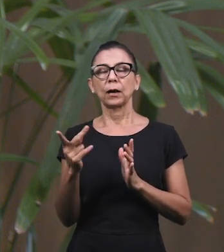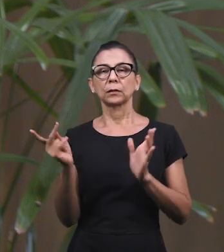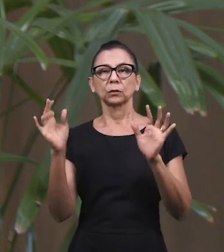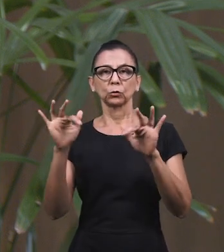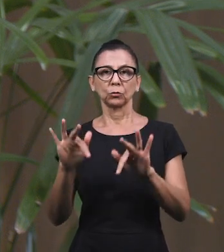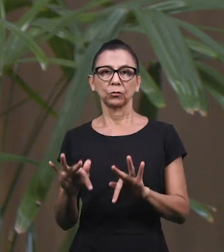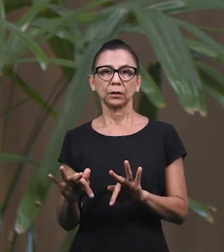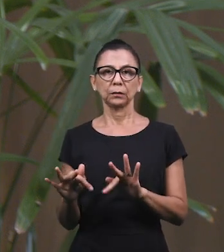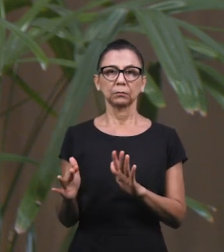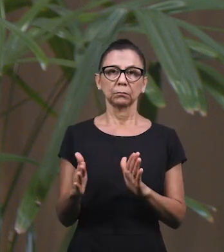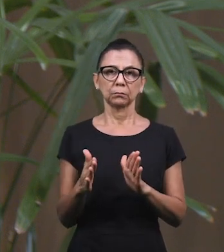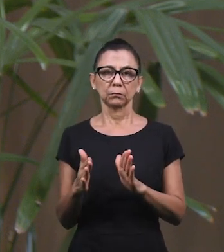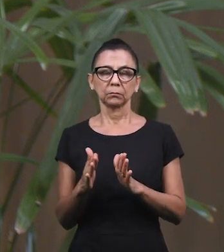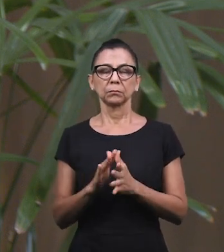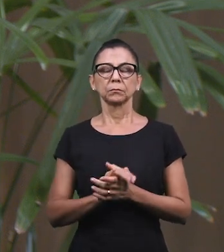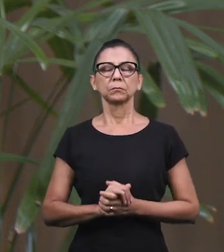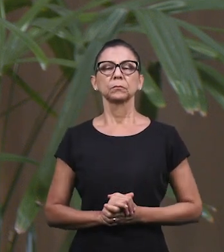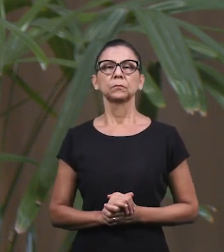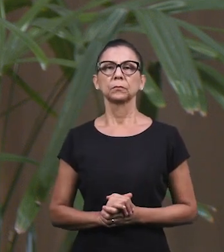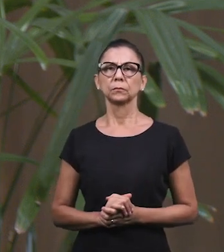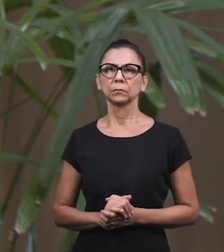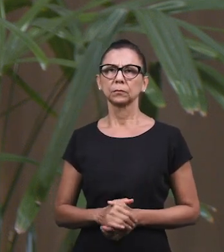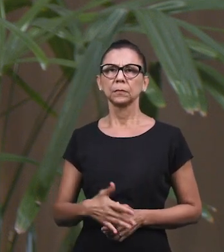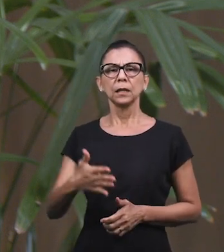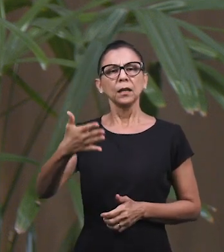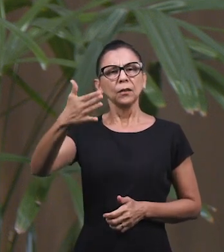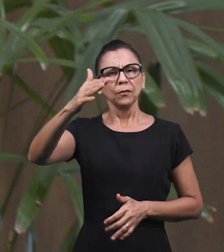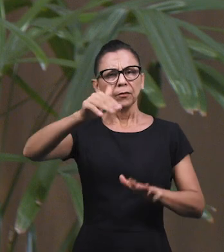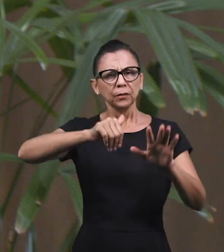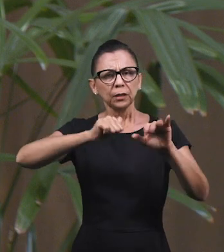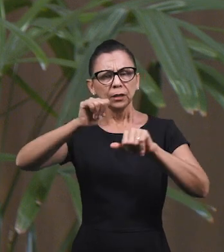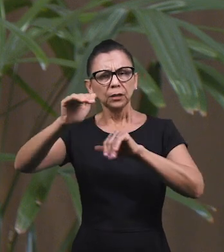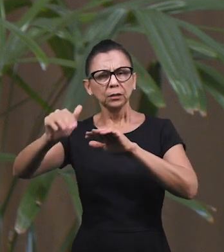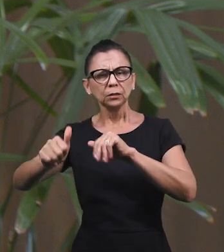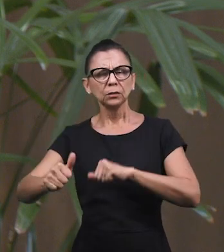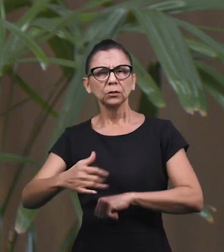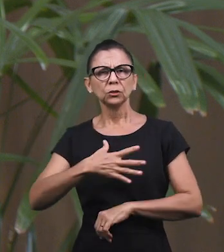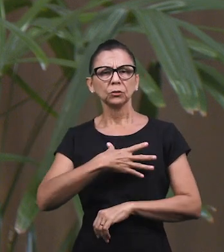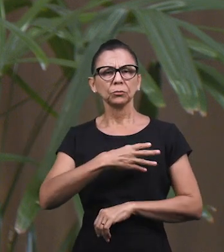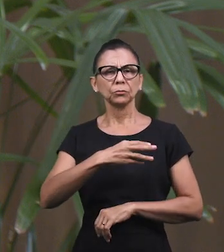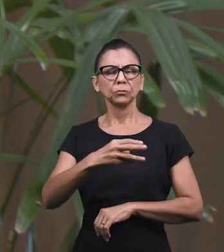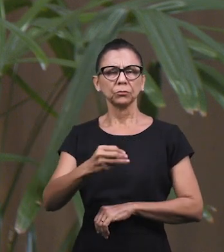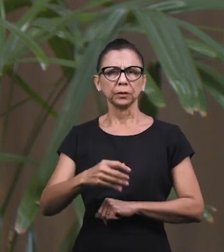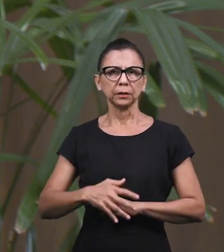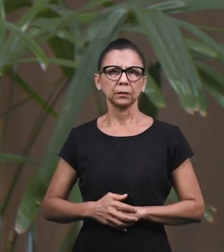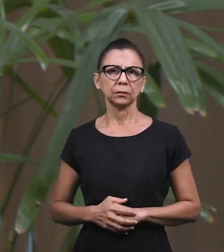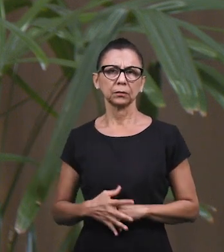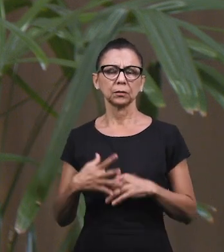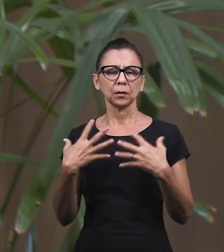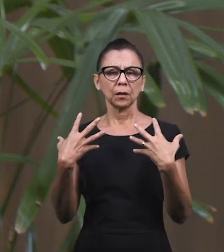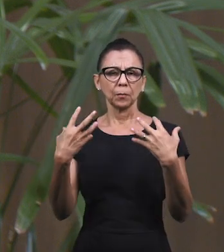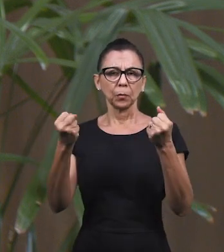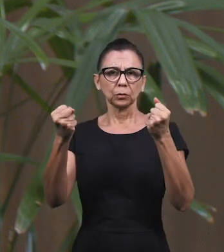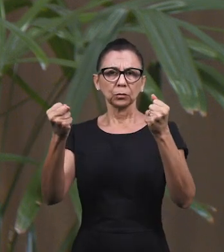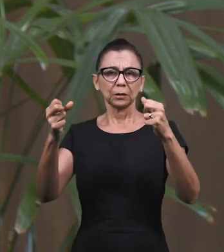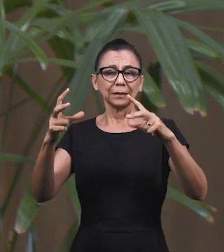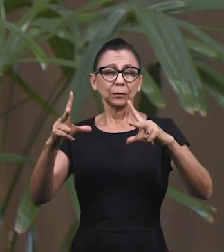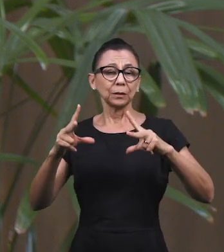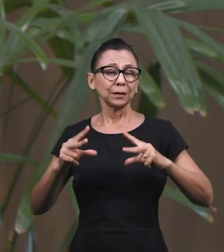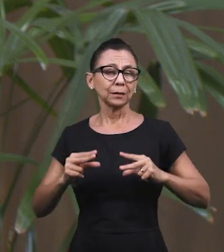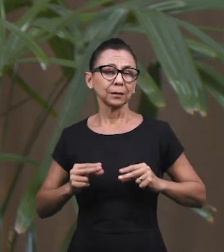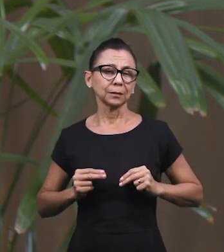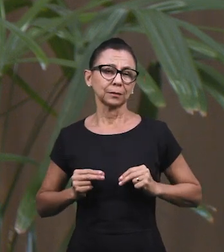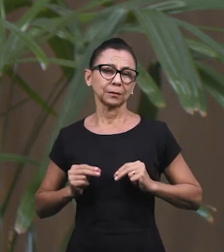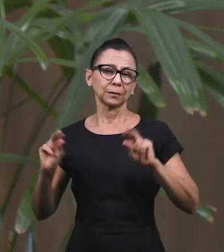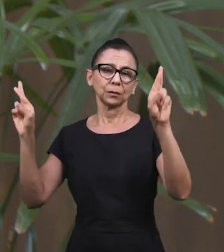você vê, o Pai, ele já faz referência ao Pai. Possuir por herança. Herança é aquilo que foi deixado pelo Filho.